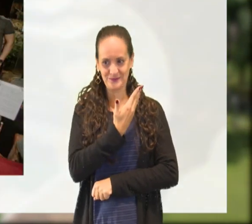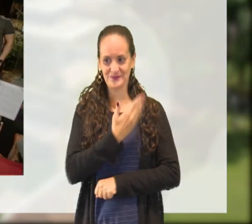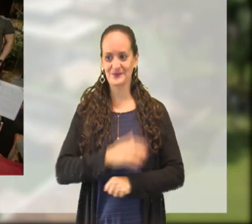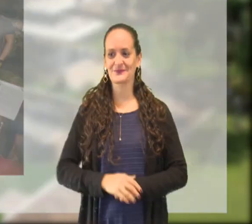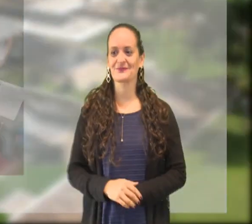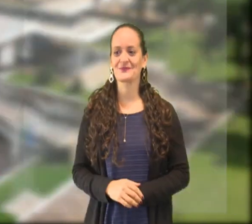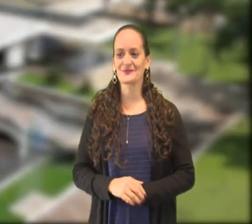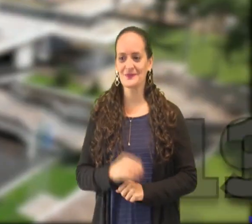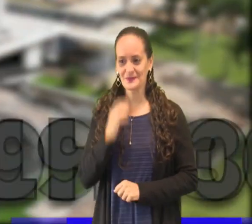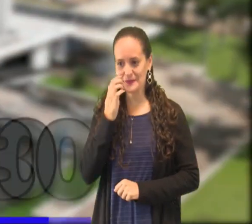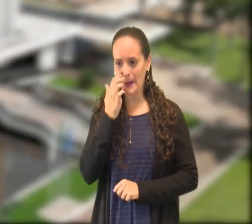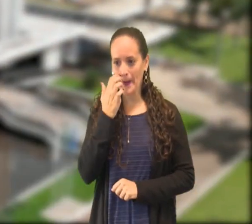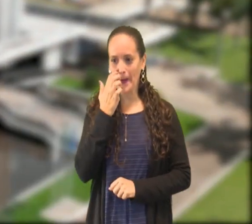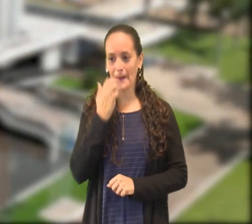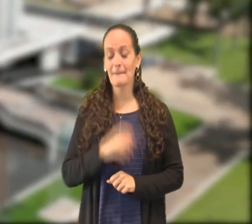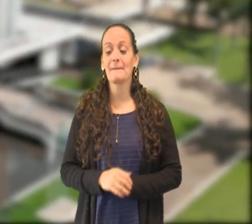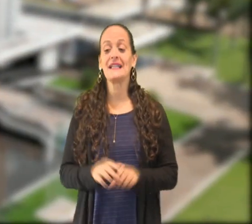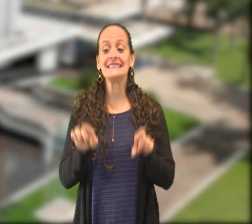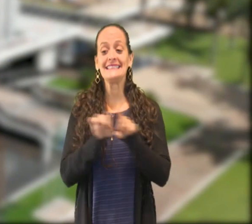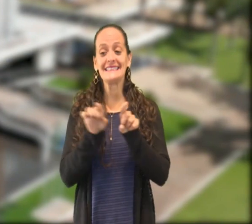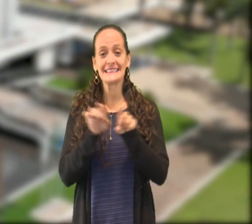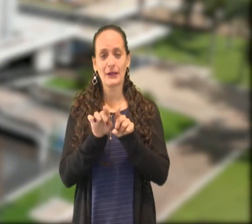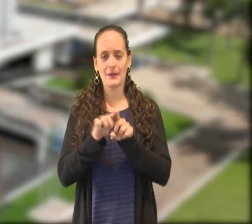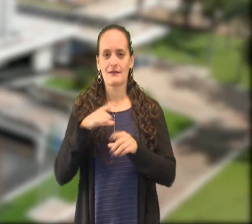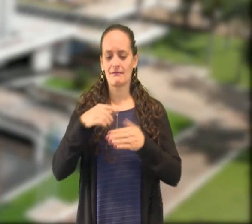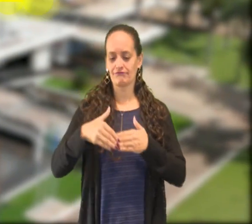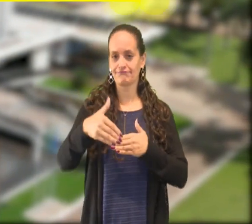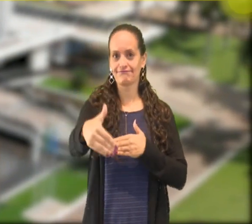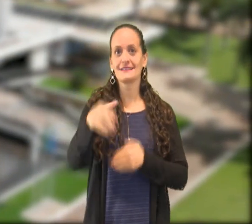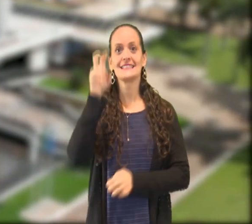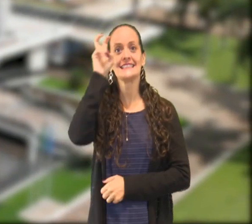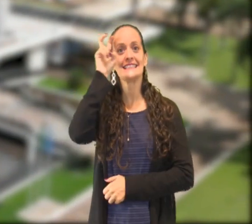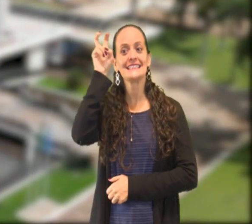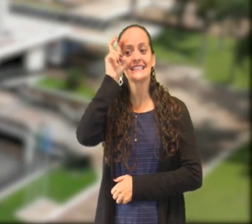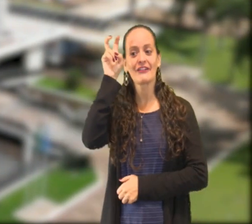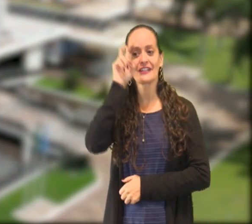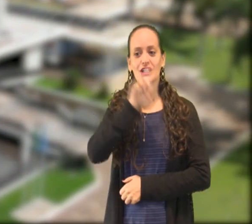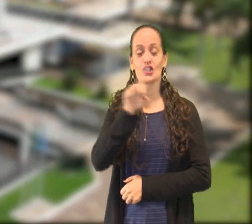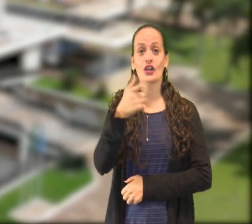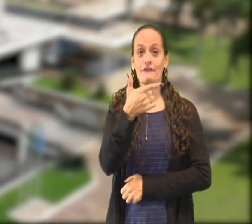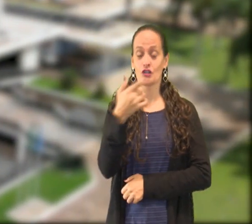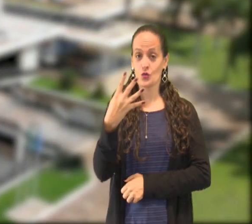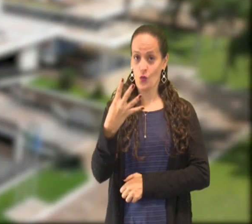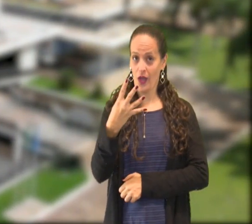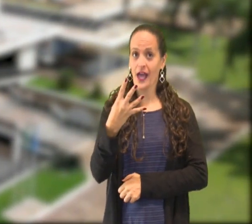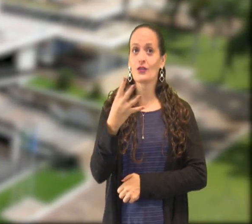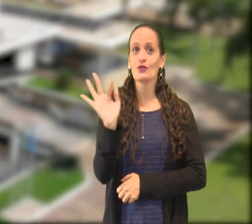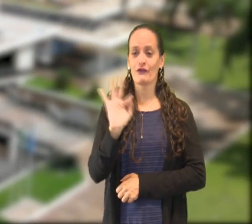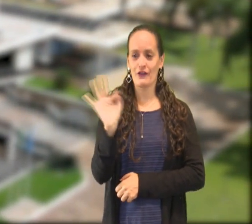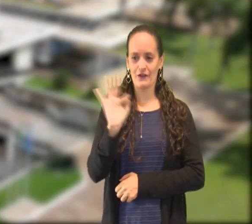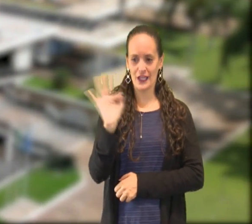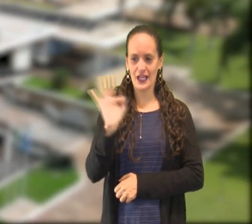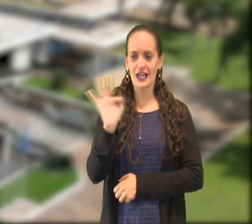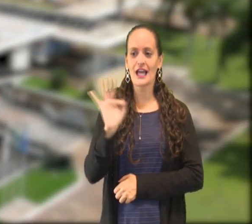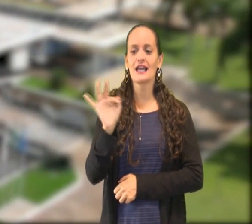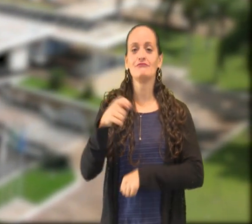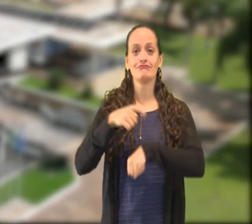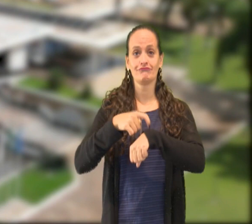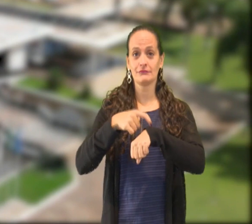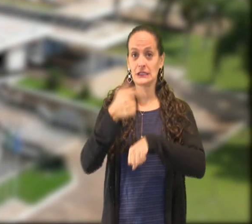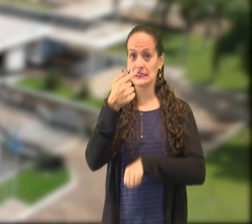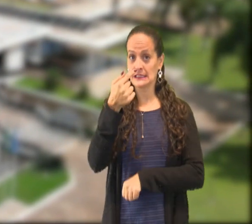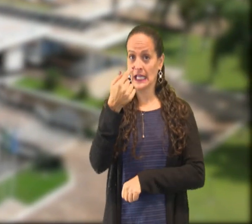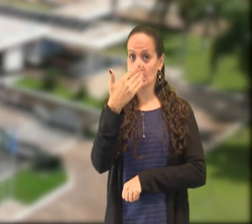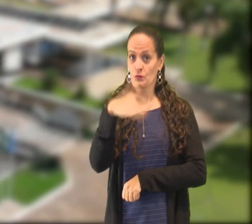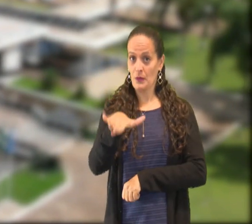99-129-8156. Será realizada na próxima quinta-feira, dia 24 de fevereiro, às 19h30, de